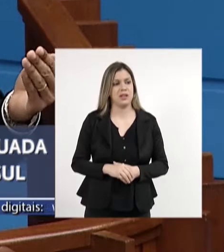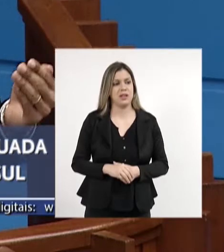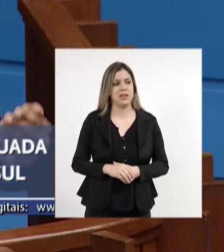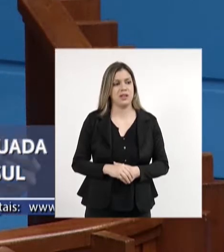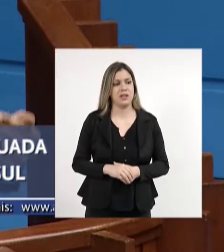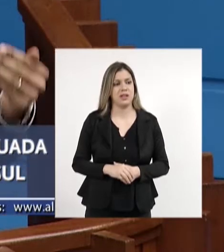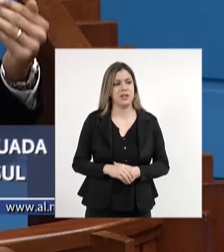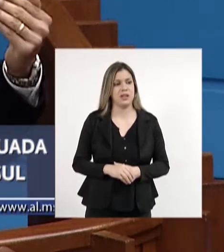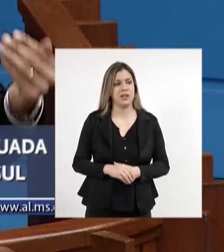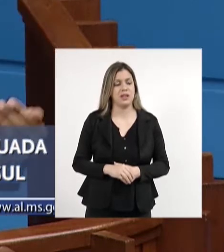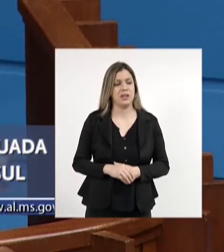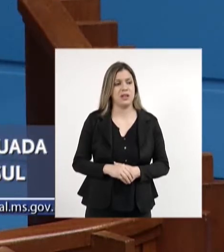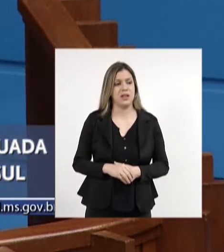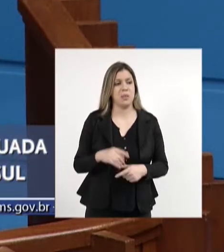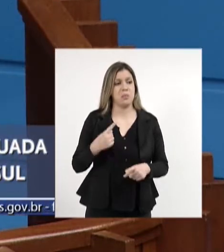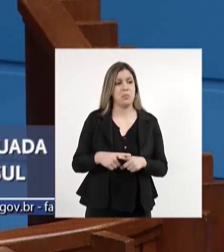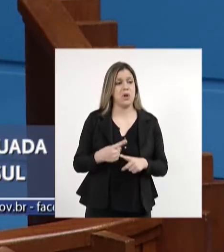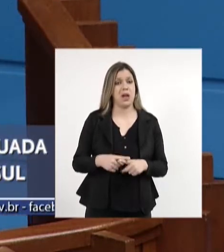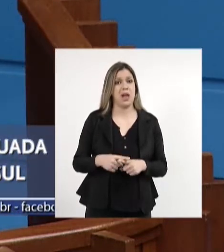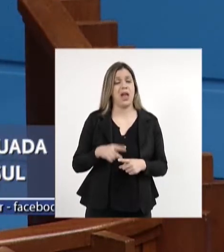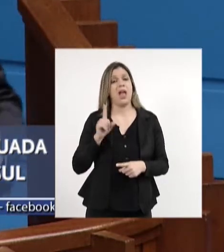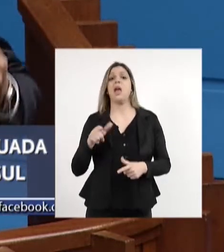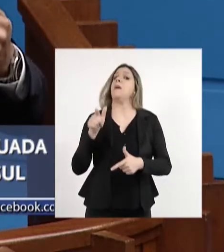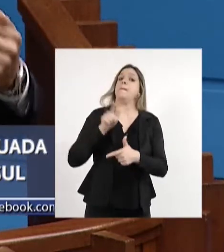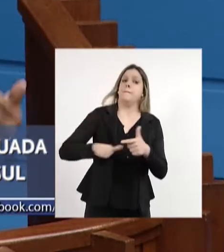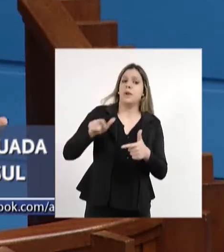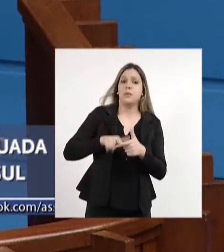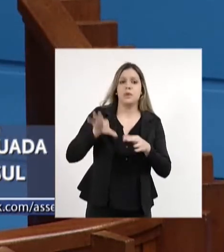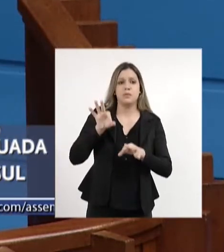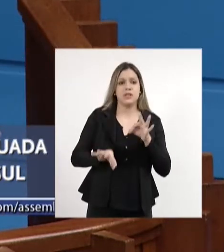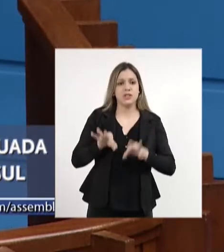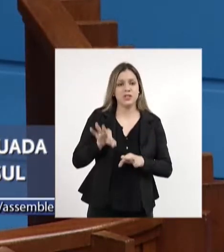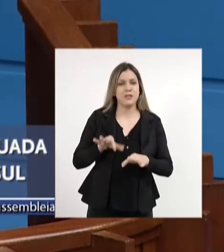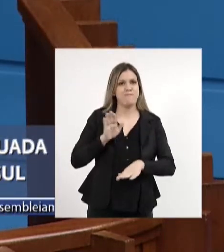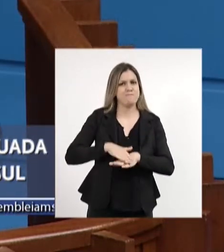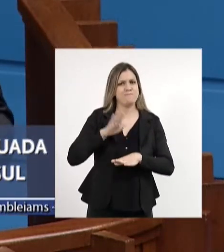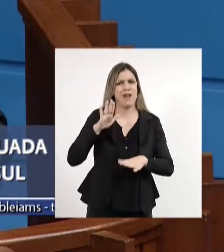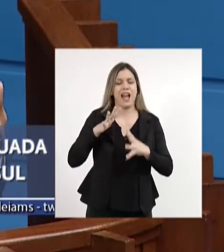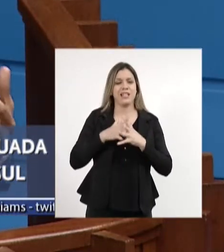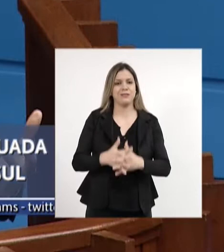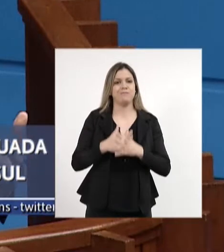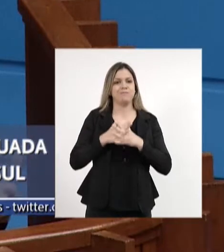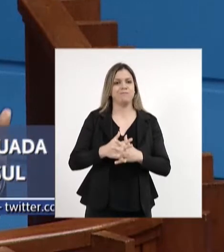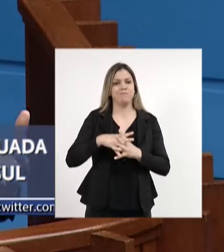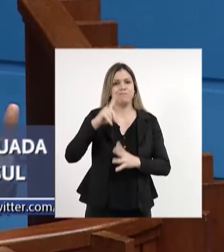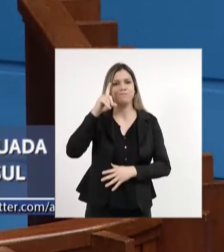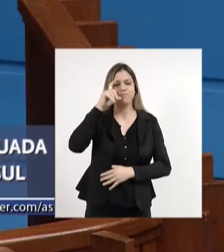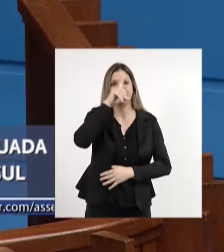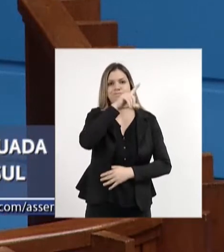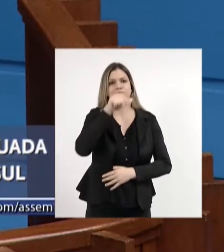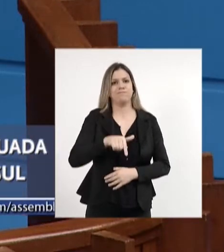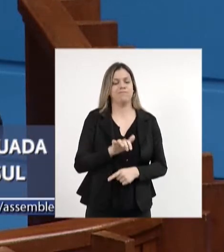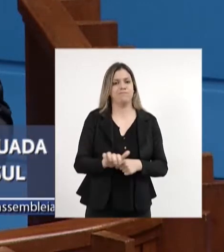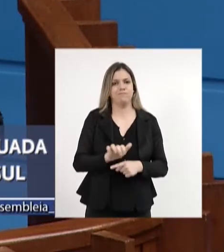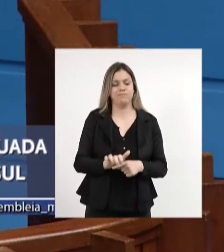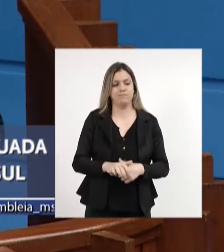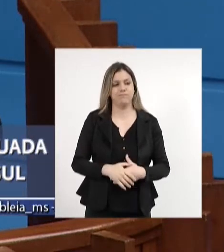essa questão era um problema jurídico dos mais complicados, dos mais intrincados aqui no